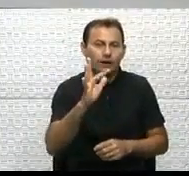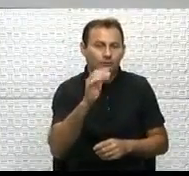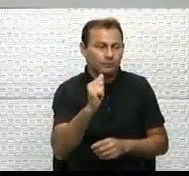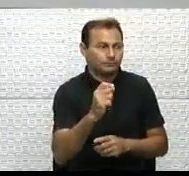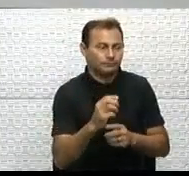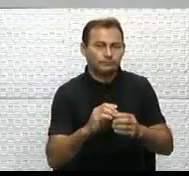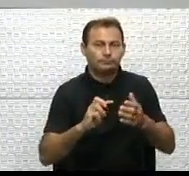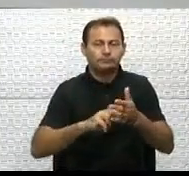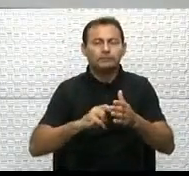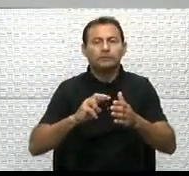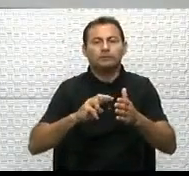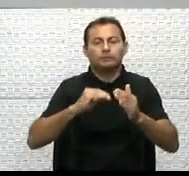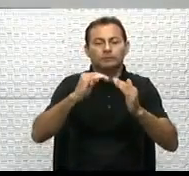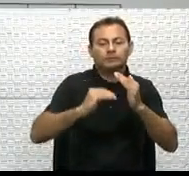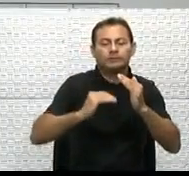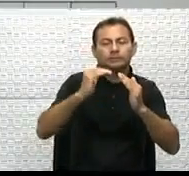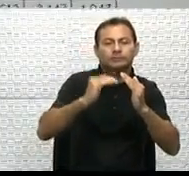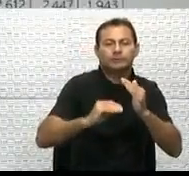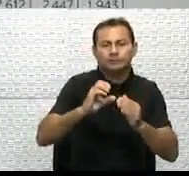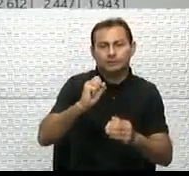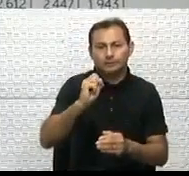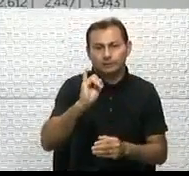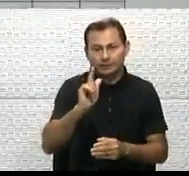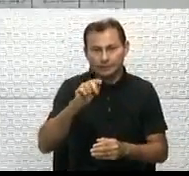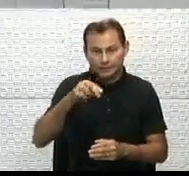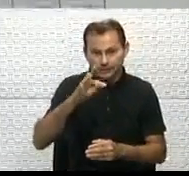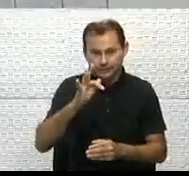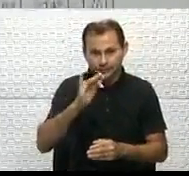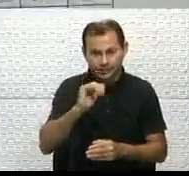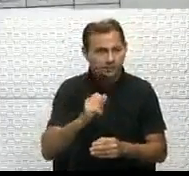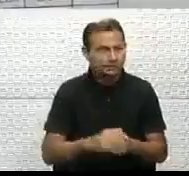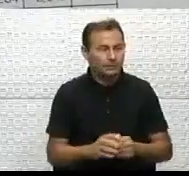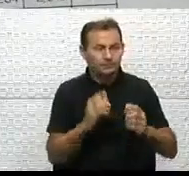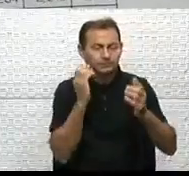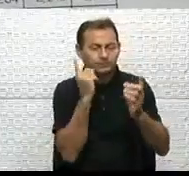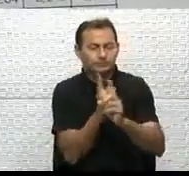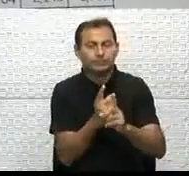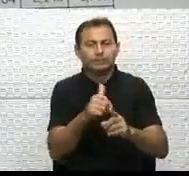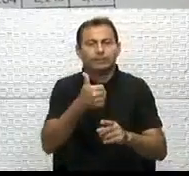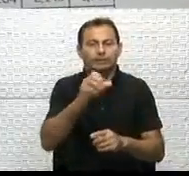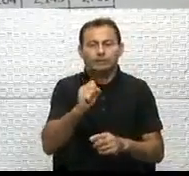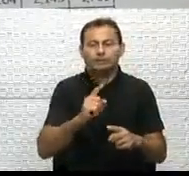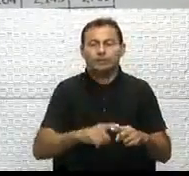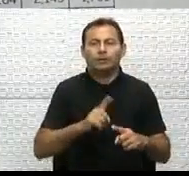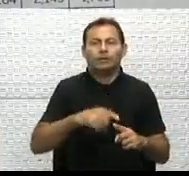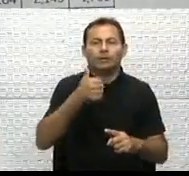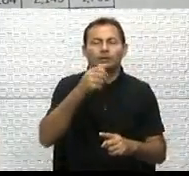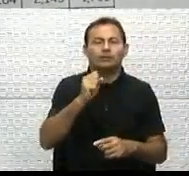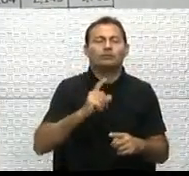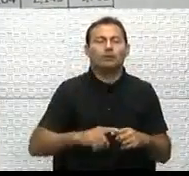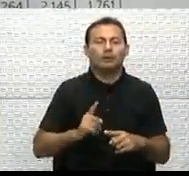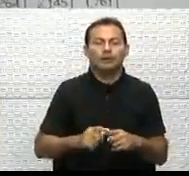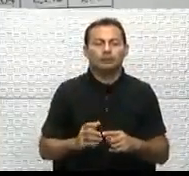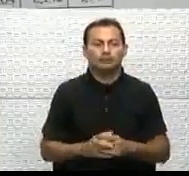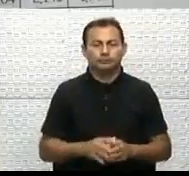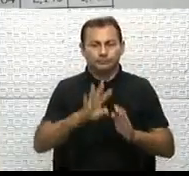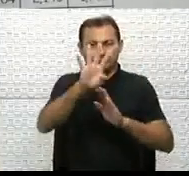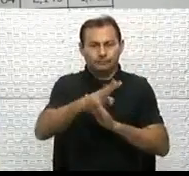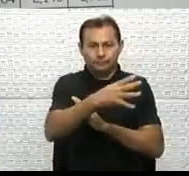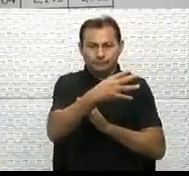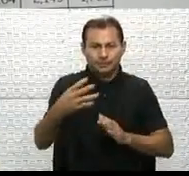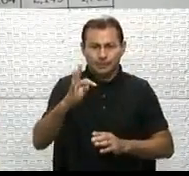nosso nível de significância. E localizamos a linha 18. Por que a linha 18? Na